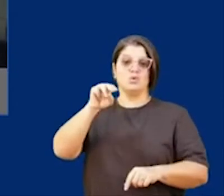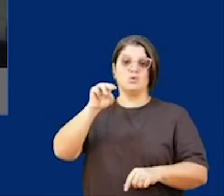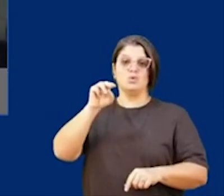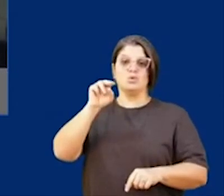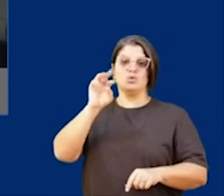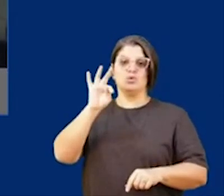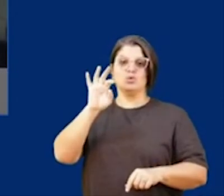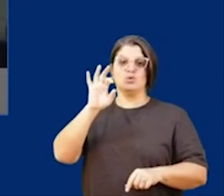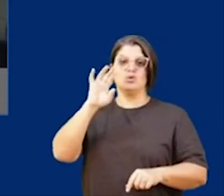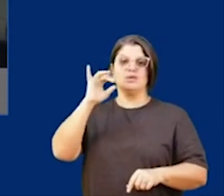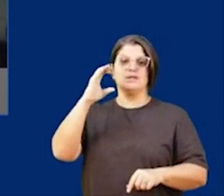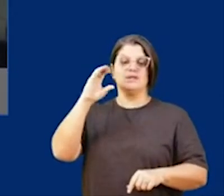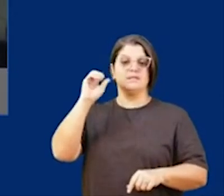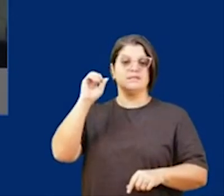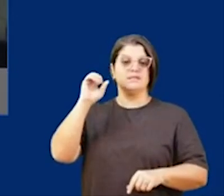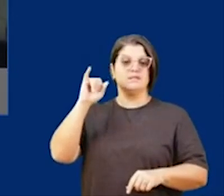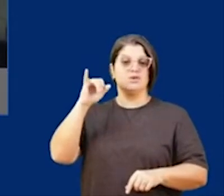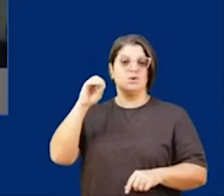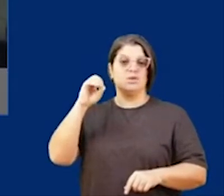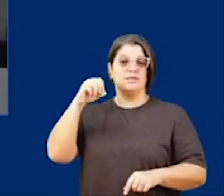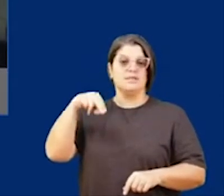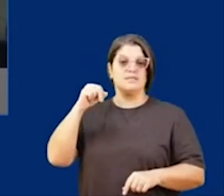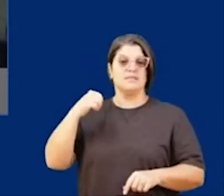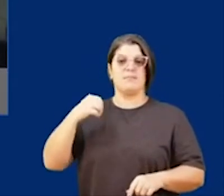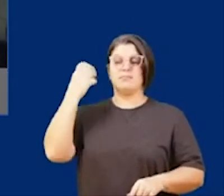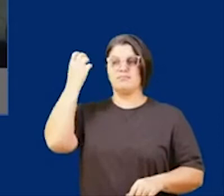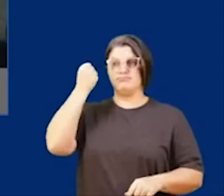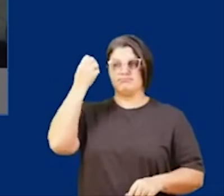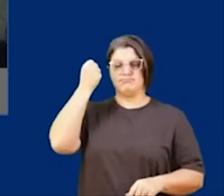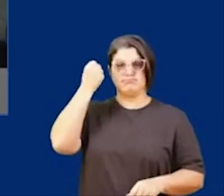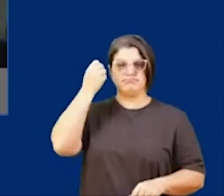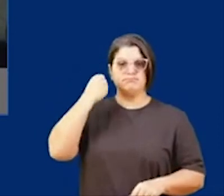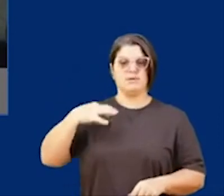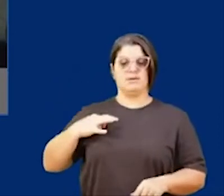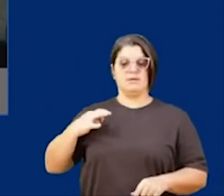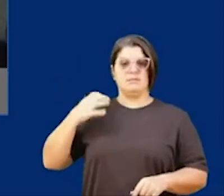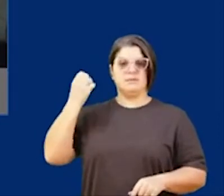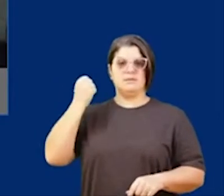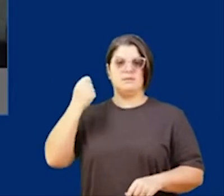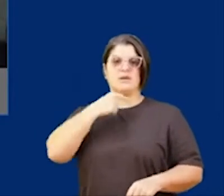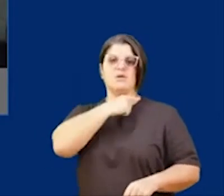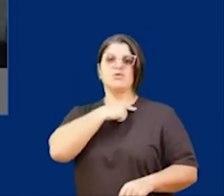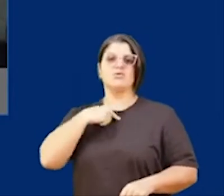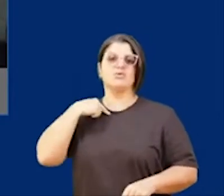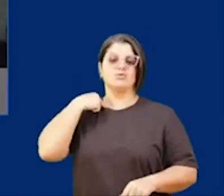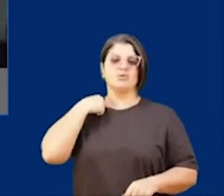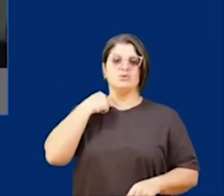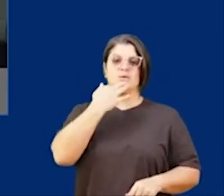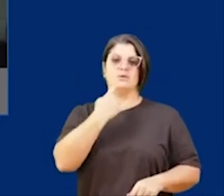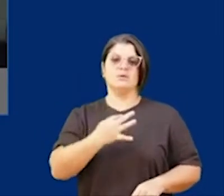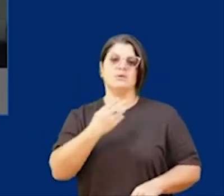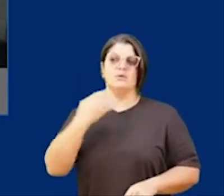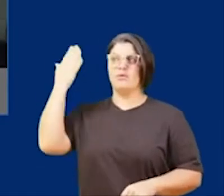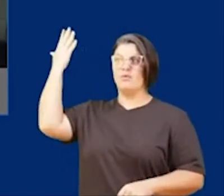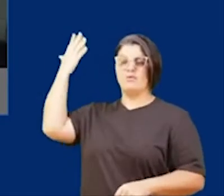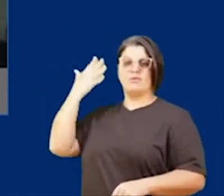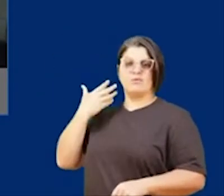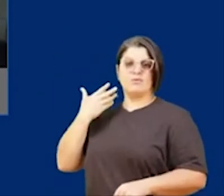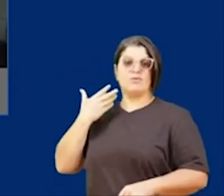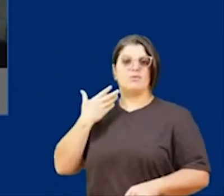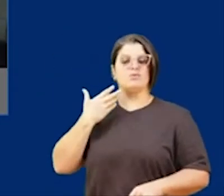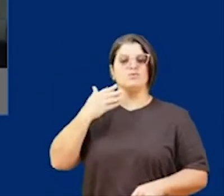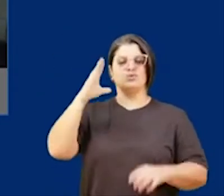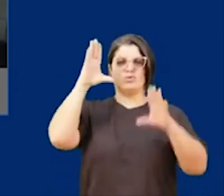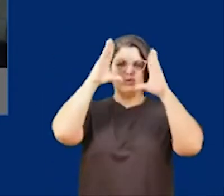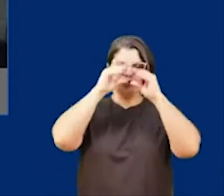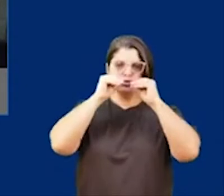7 meses. Sou branca, estou de camisa branca, colar colorido, fundo de tela em tons escuros. Vou ter o